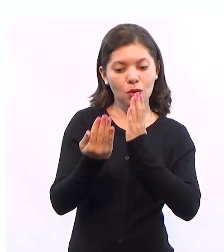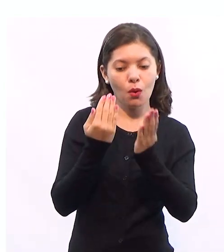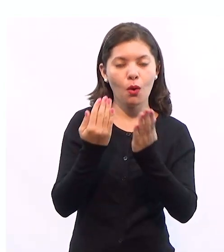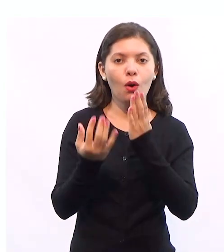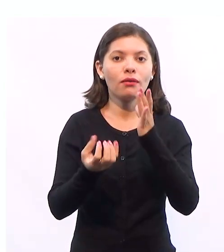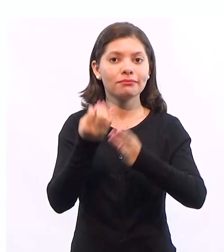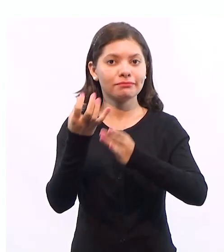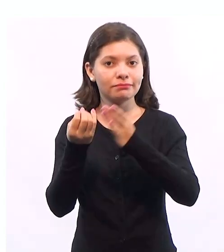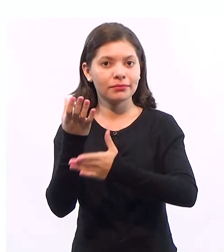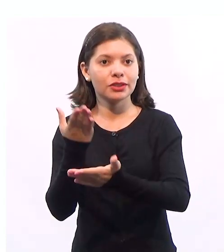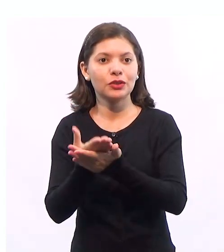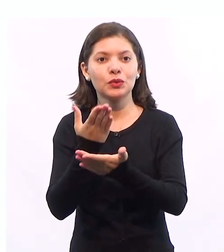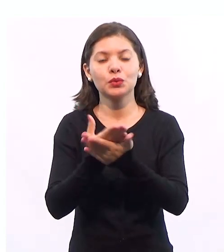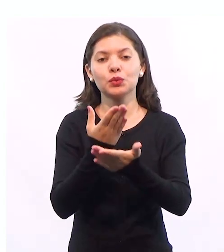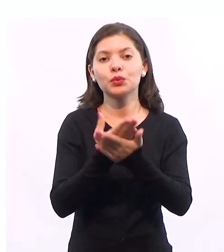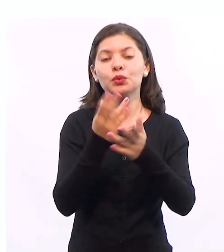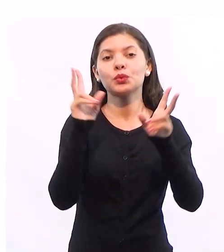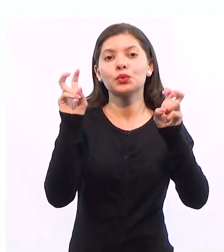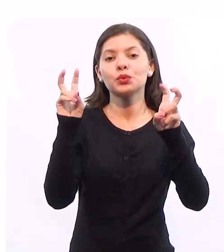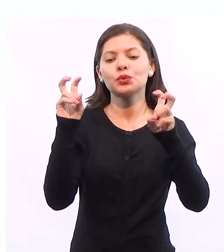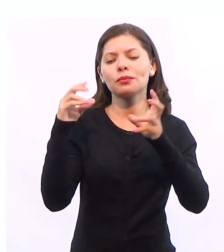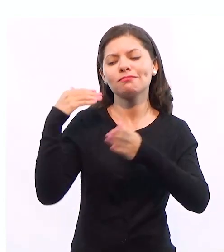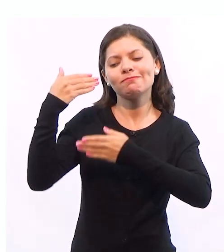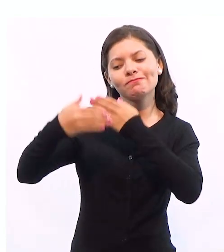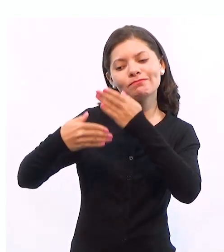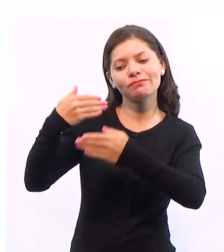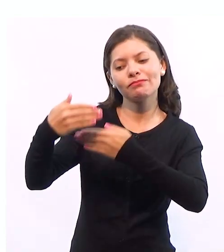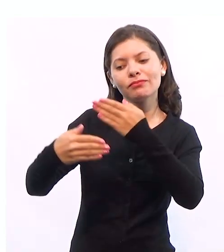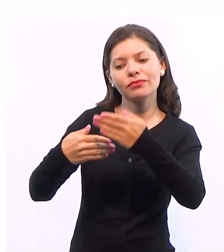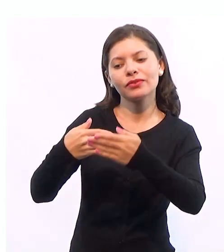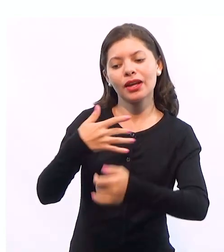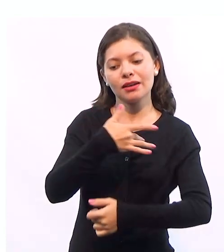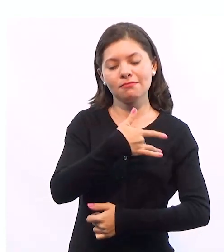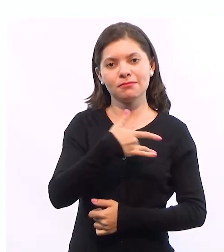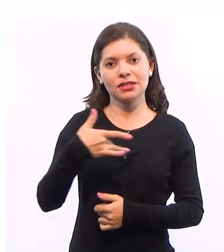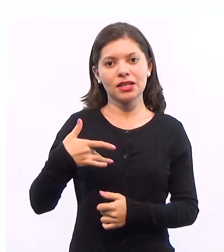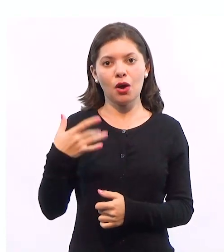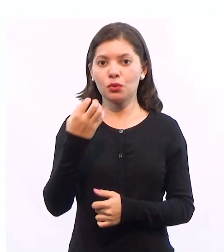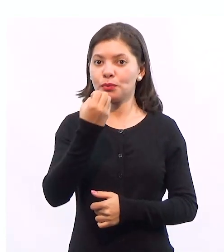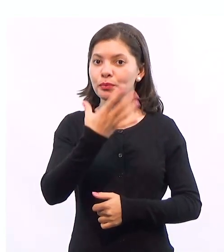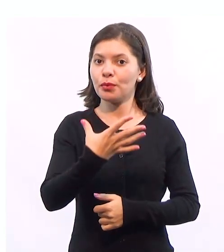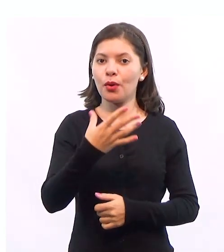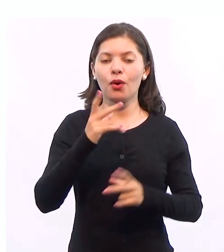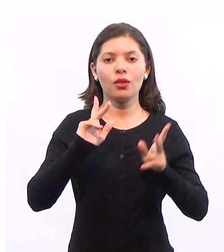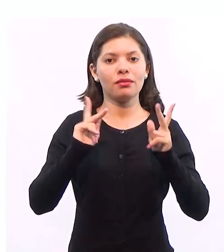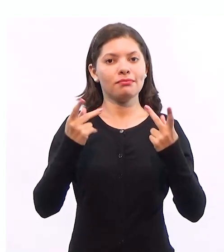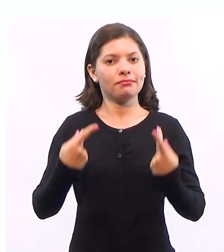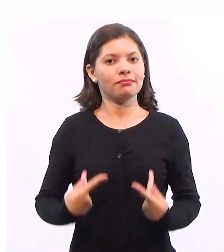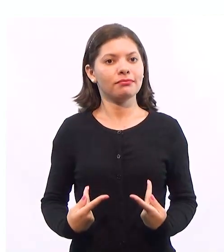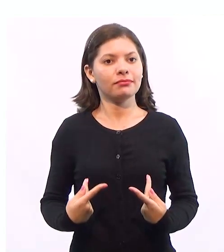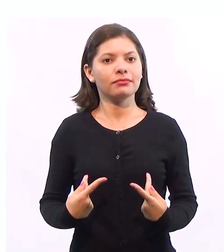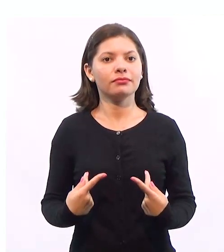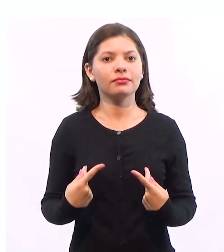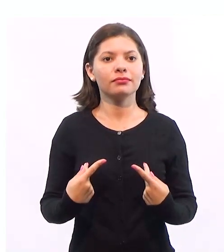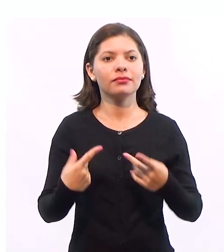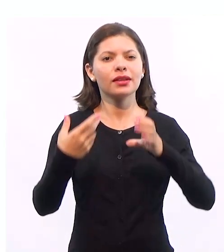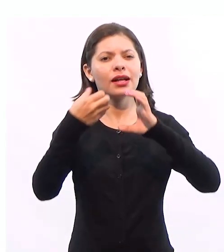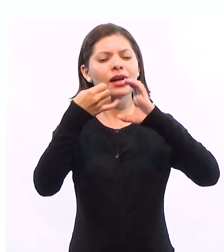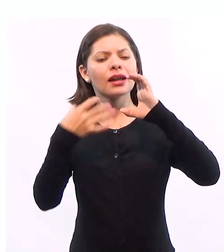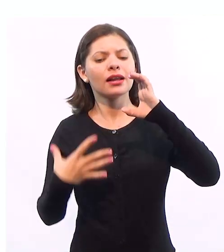sobre potencial de desenvolvimento e bem-estar humano. Ele classificou as necessidades humanas divididas